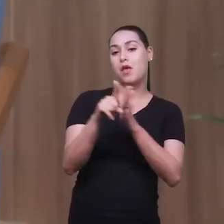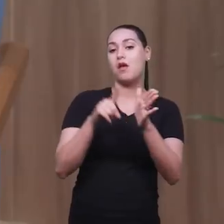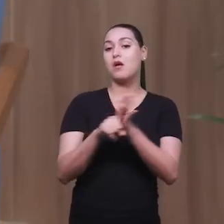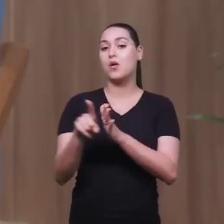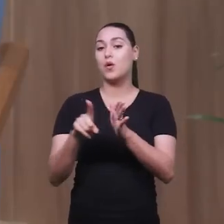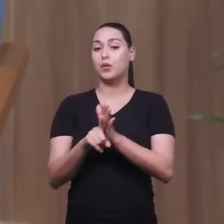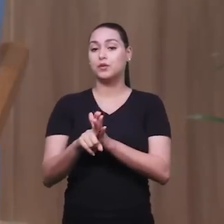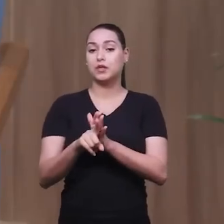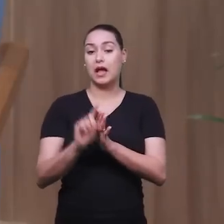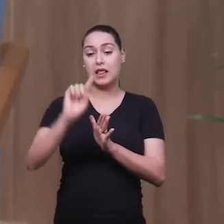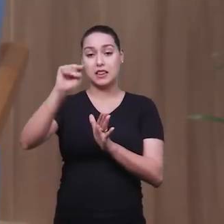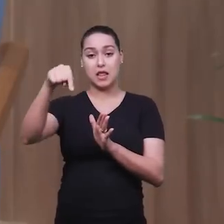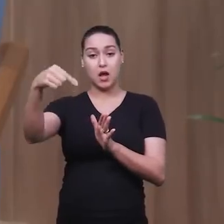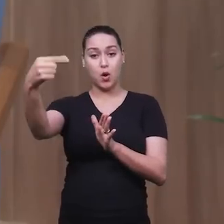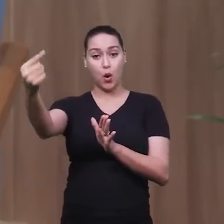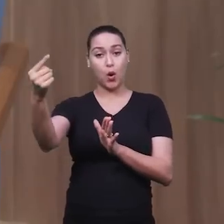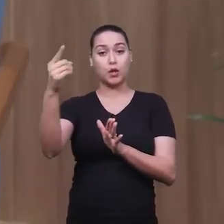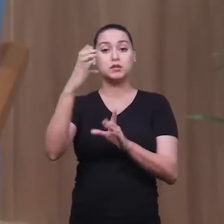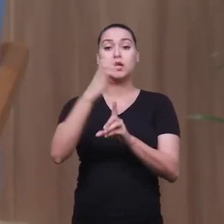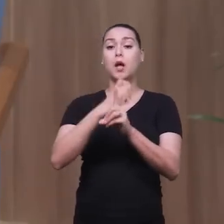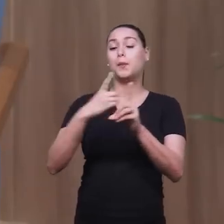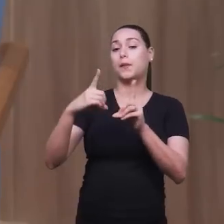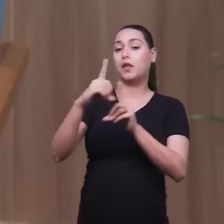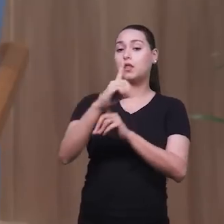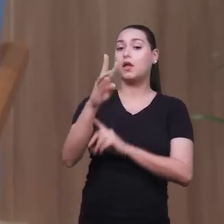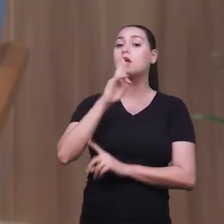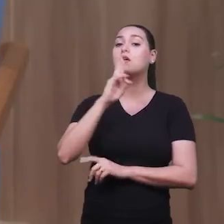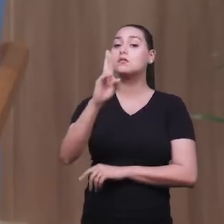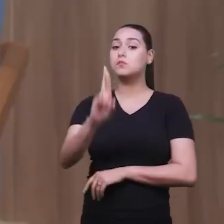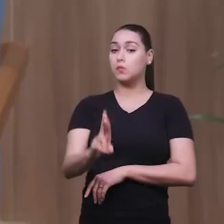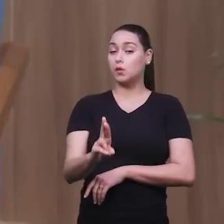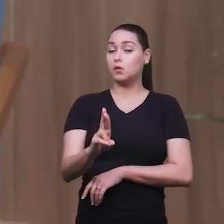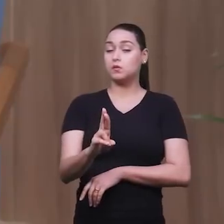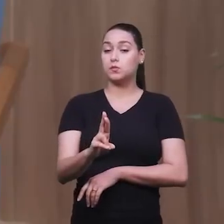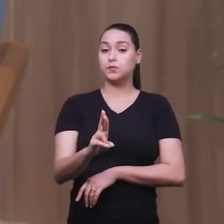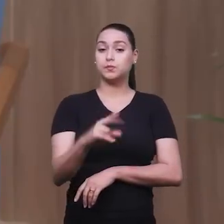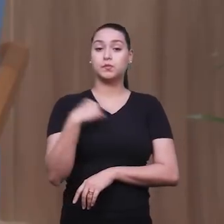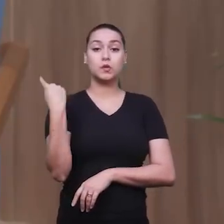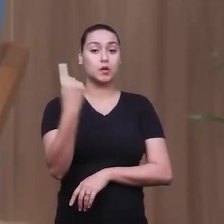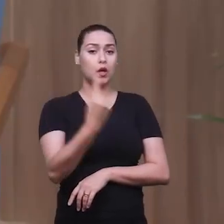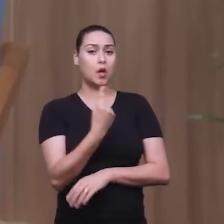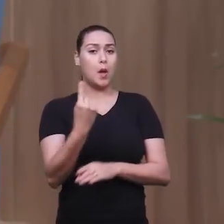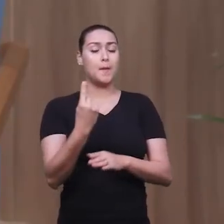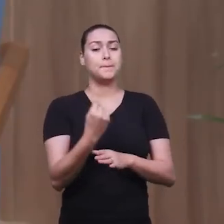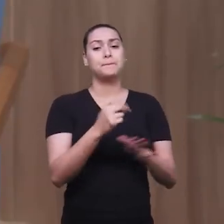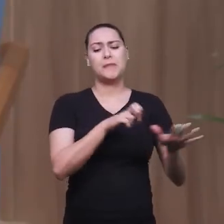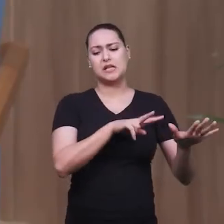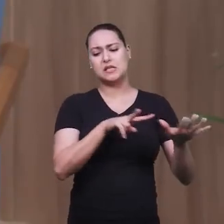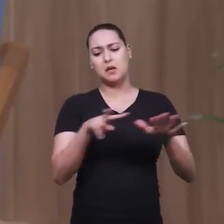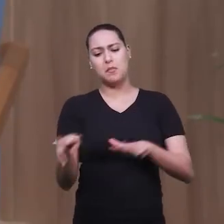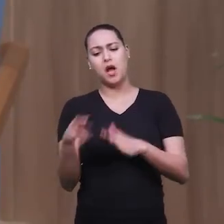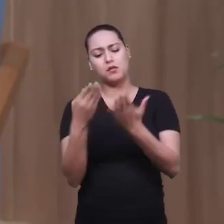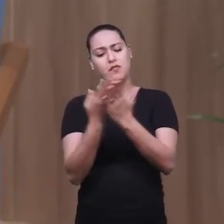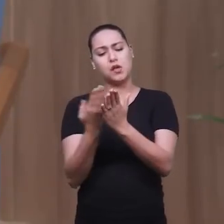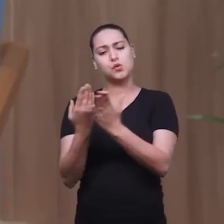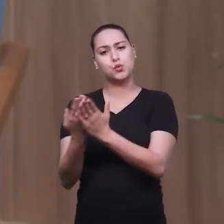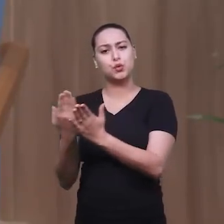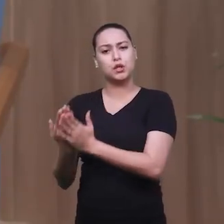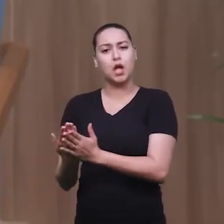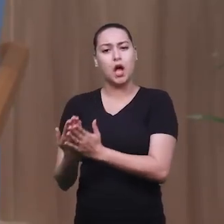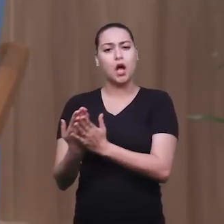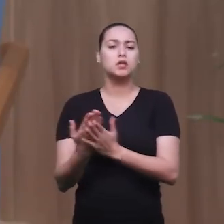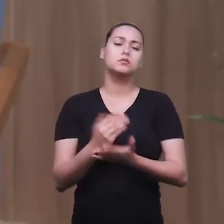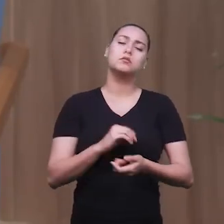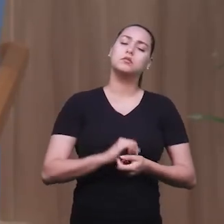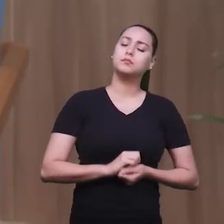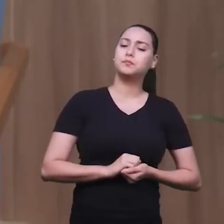perguntas, na escola bíblica dominical seguinte essas perguntas são respondidas, a gente vem tratando isso ao longo da semana nas nossas